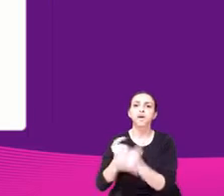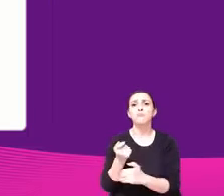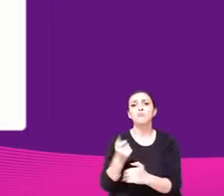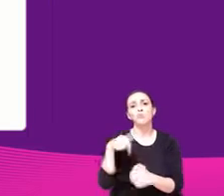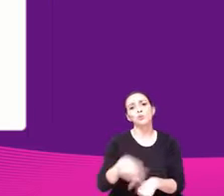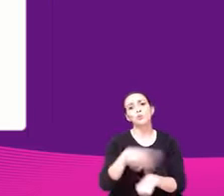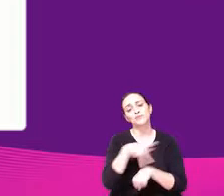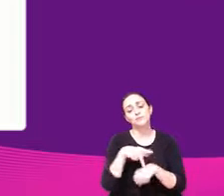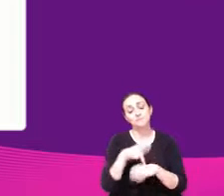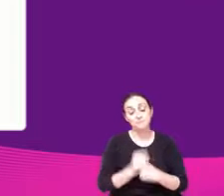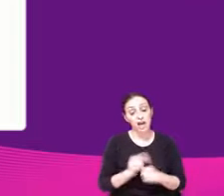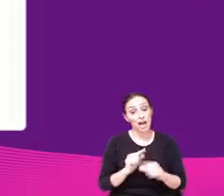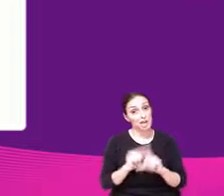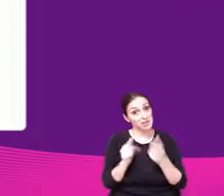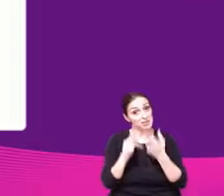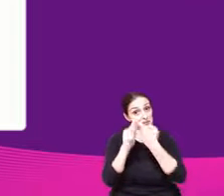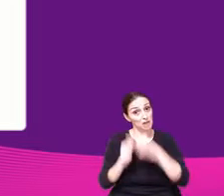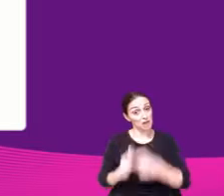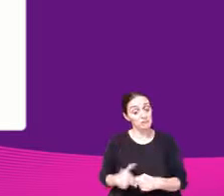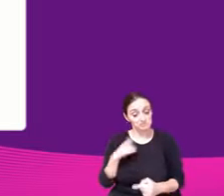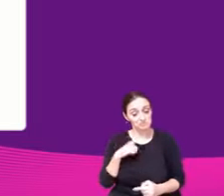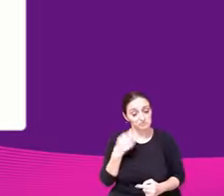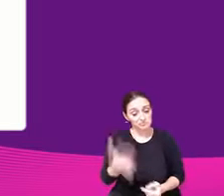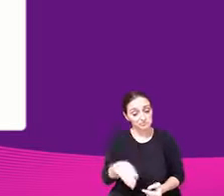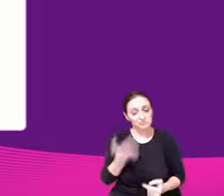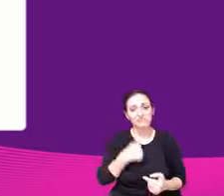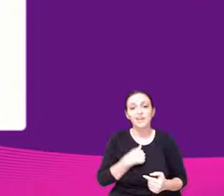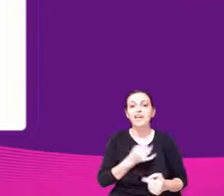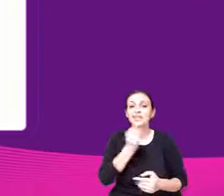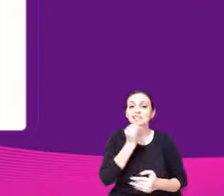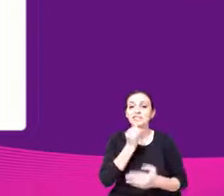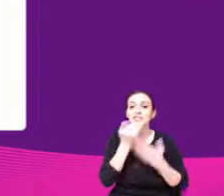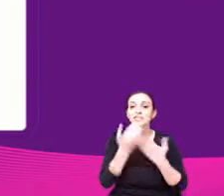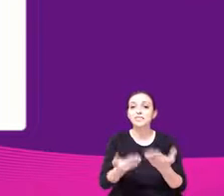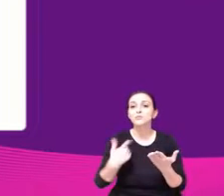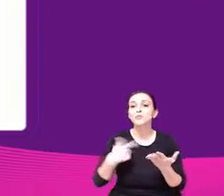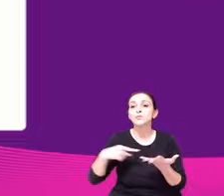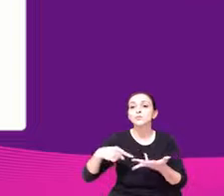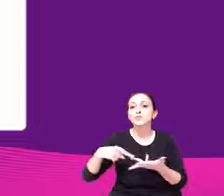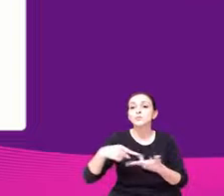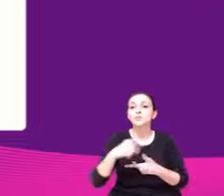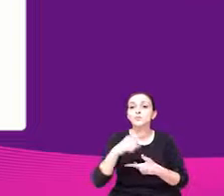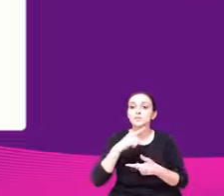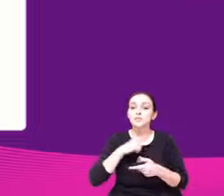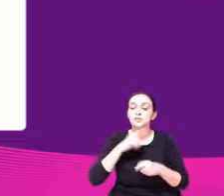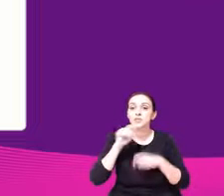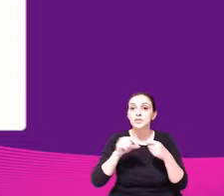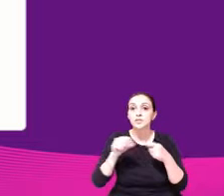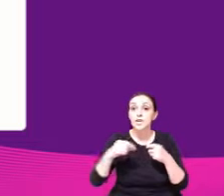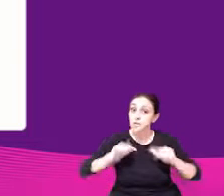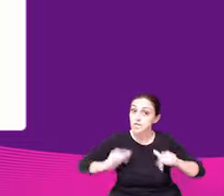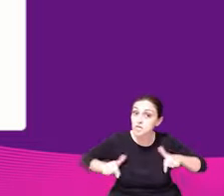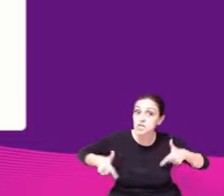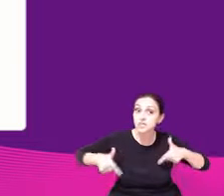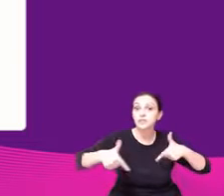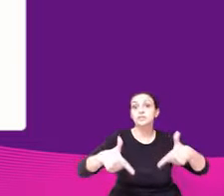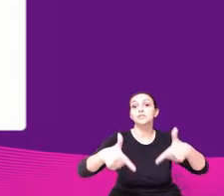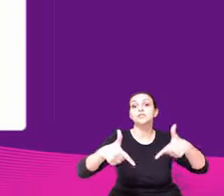Mas, né, as ferramentas estão lá, né? Eu vou trazer alguns exemplos, né, que vêm de uma grande iniciativa